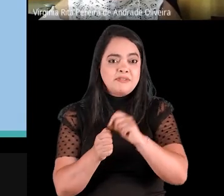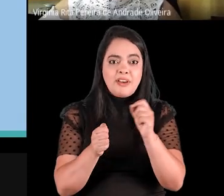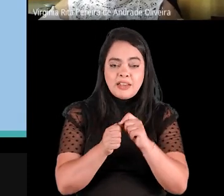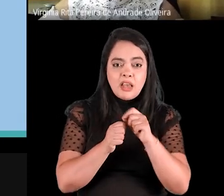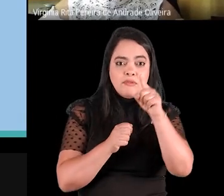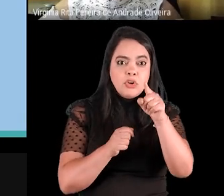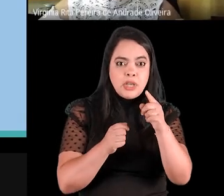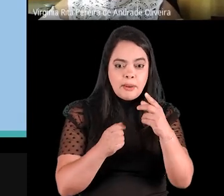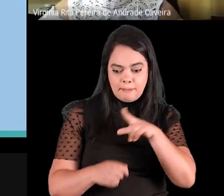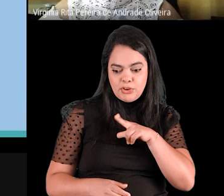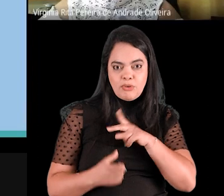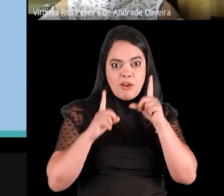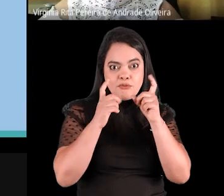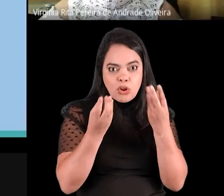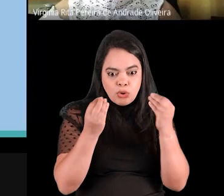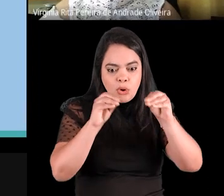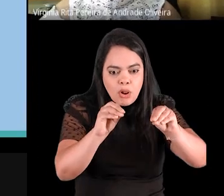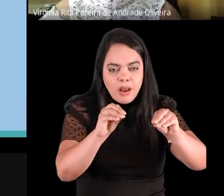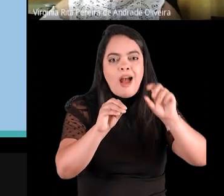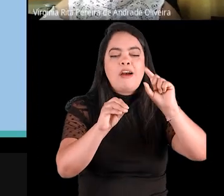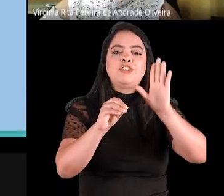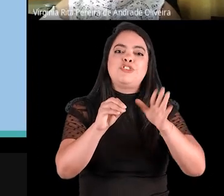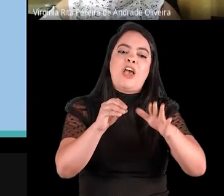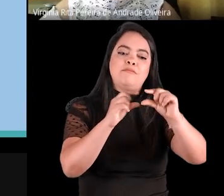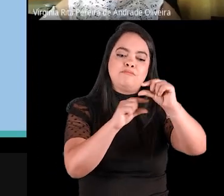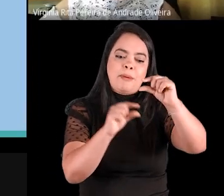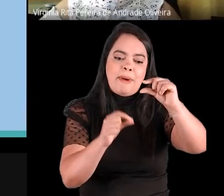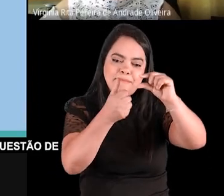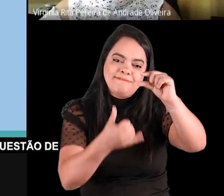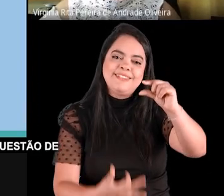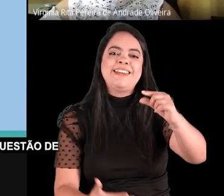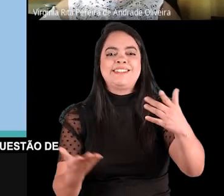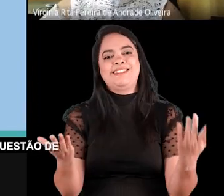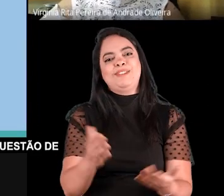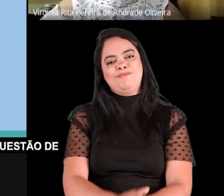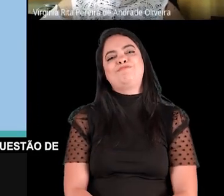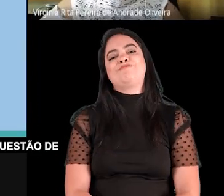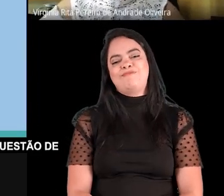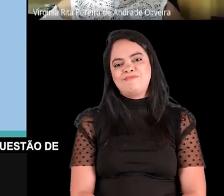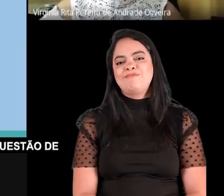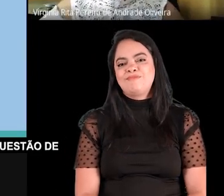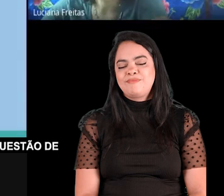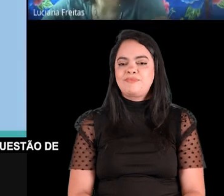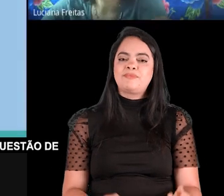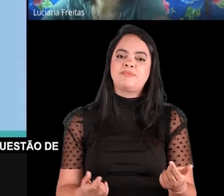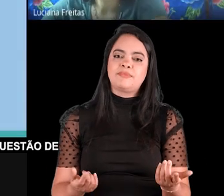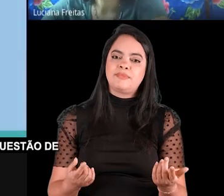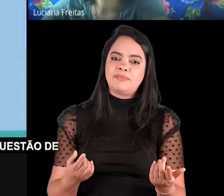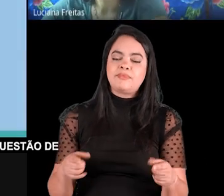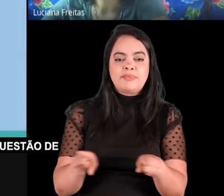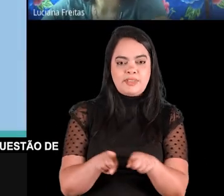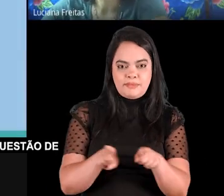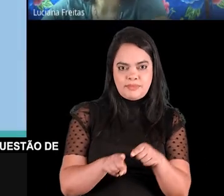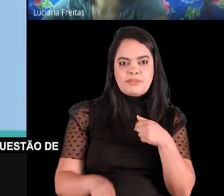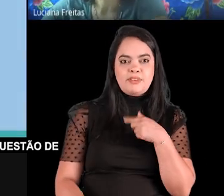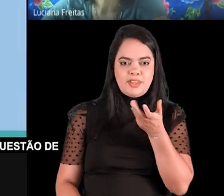foto pessoal sua em uma rede social, sem que você faça a descrição daquele material. Deixa eu falar desse